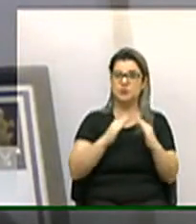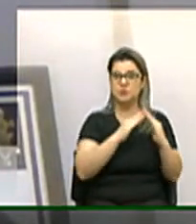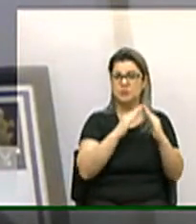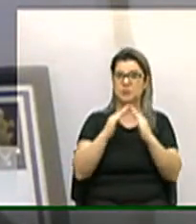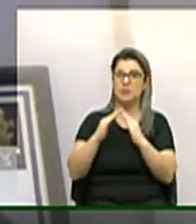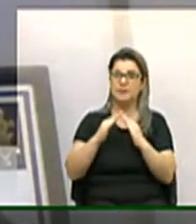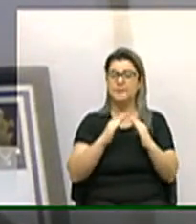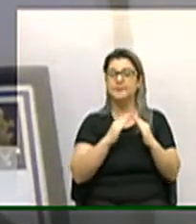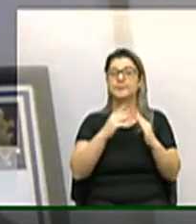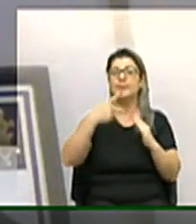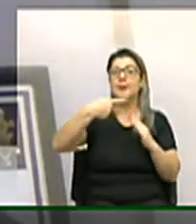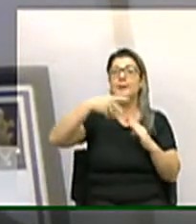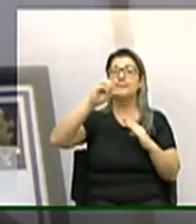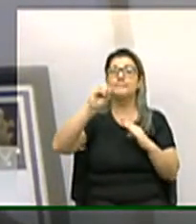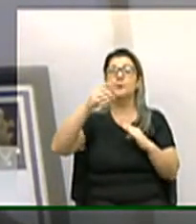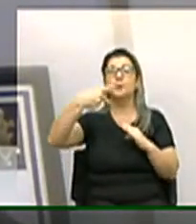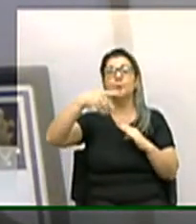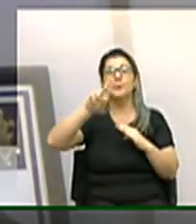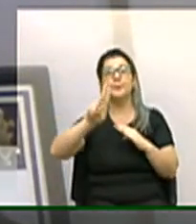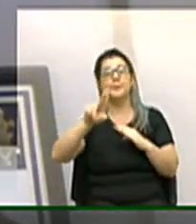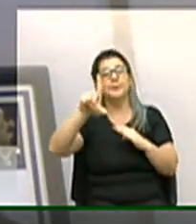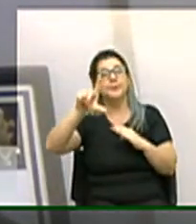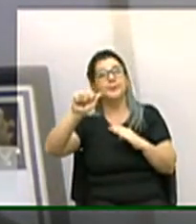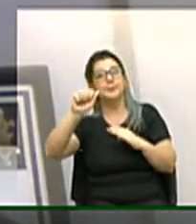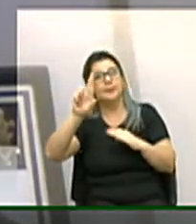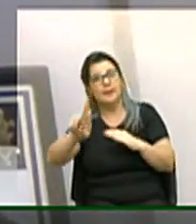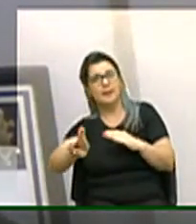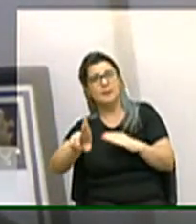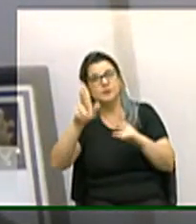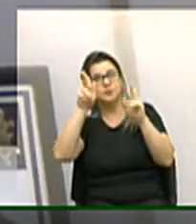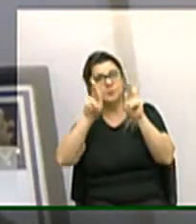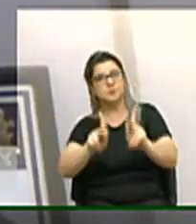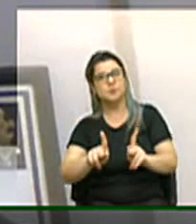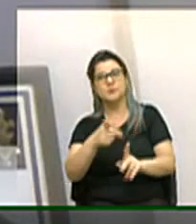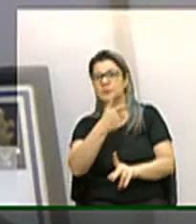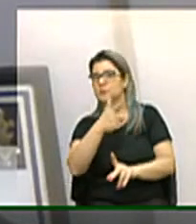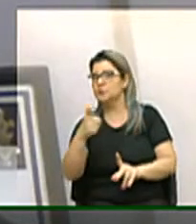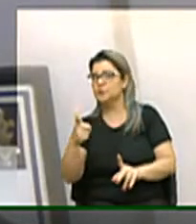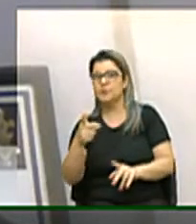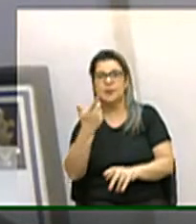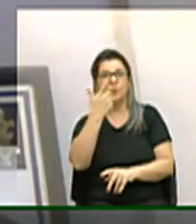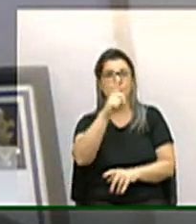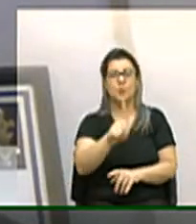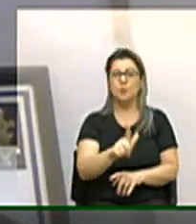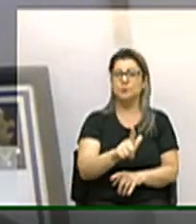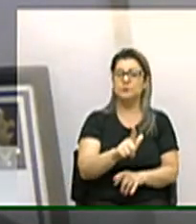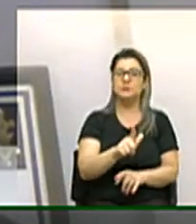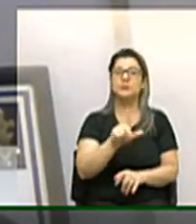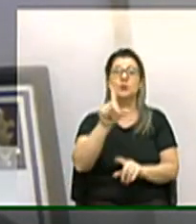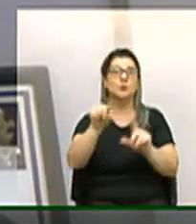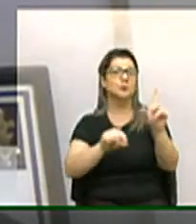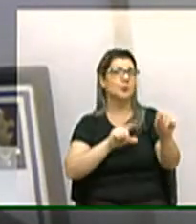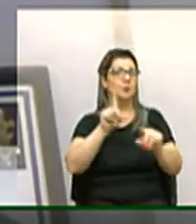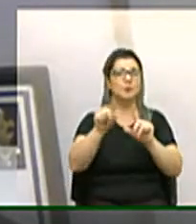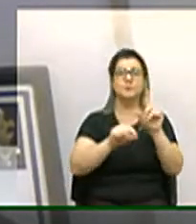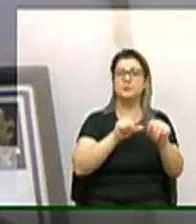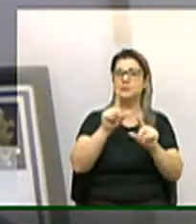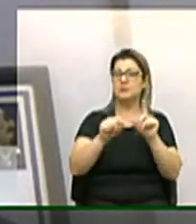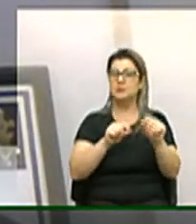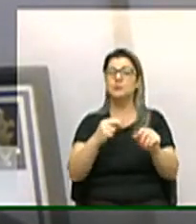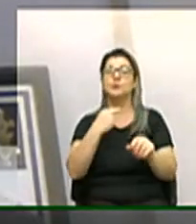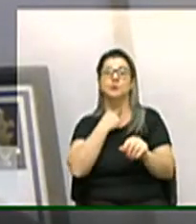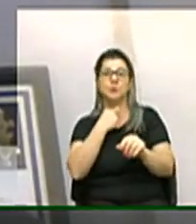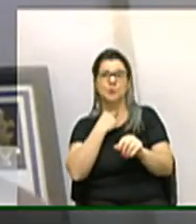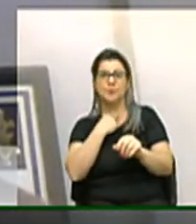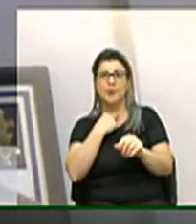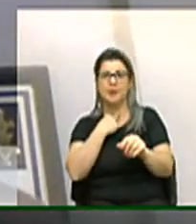de famílias pelo Brasil afora não tiveram outra alternativa que não ser ocupar vazios urbanos, alguns deles áreas